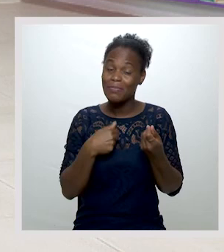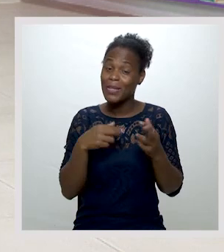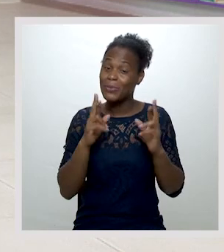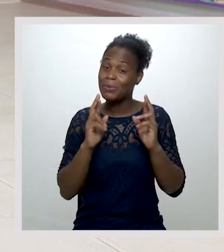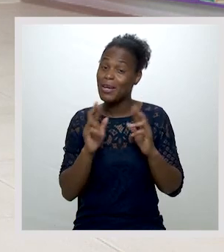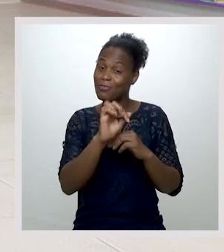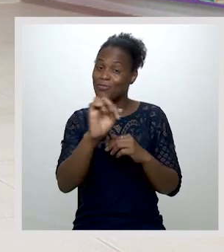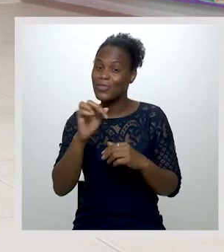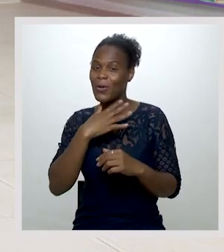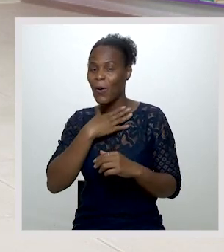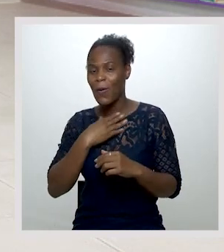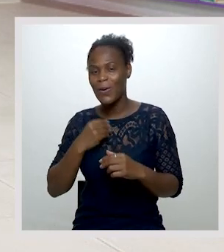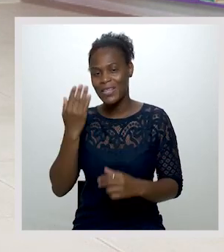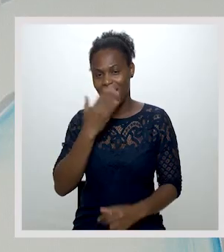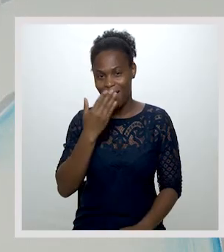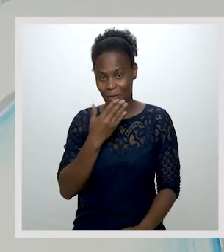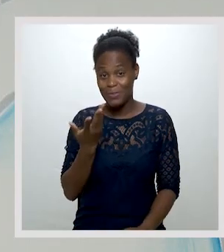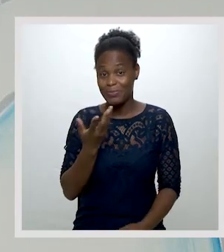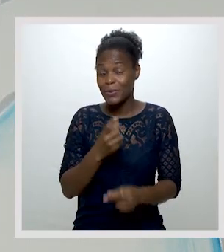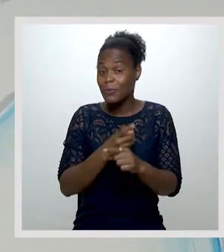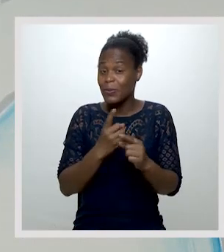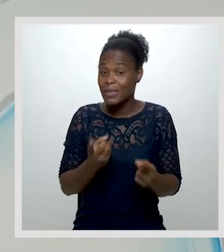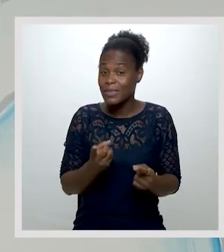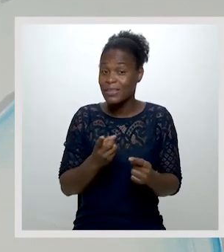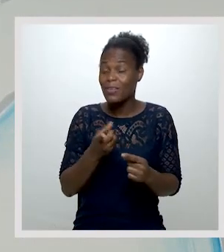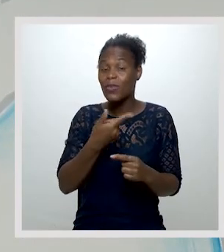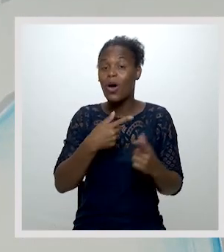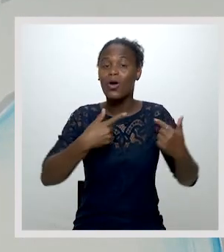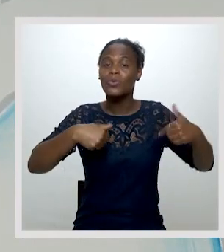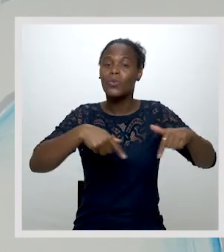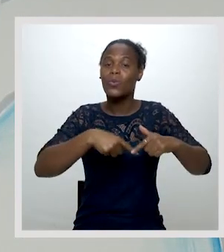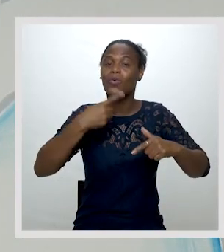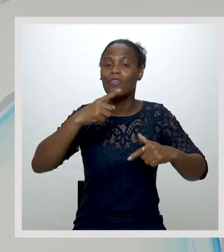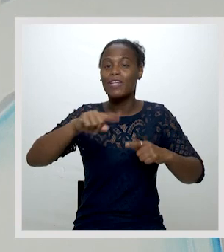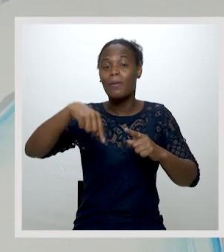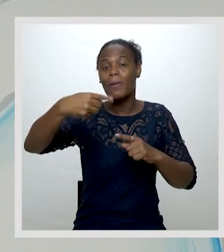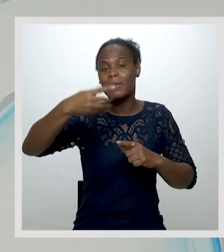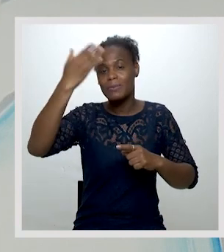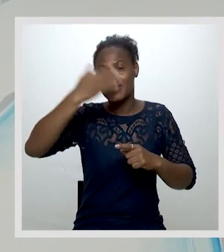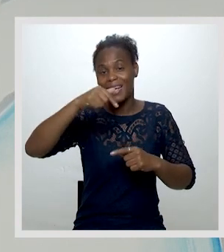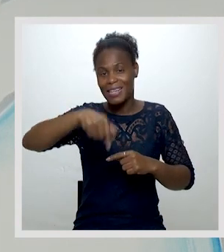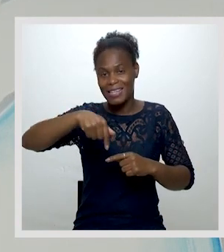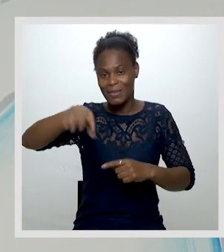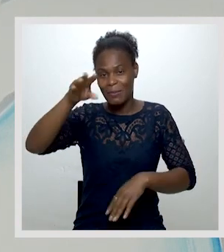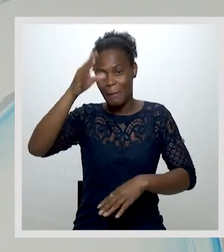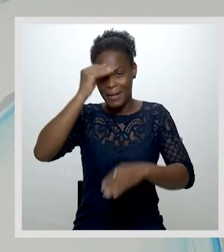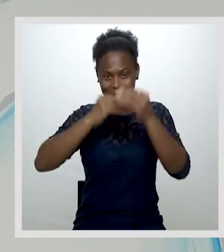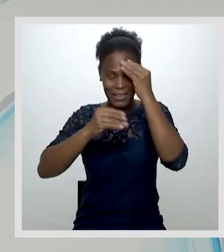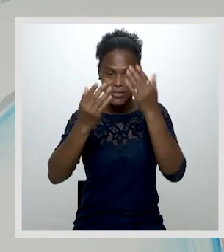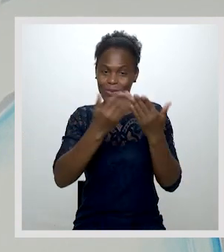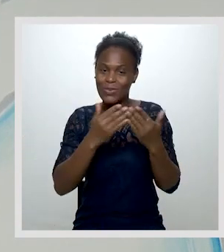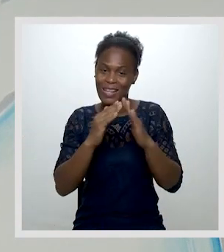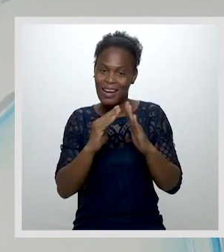tenham gostado desta aula. Por isso, marcamos encontro no próximo dia, aqui no Aprender